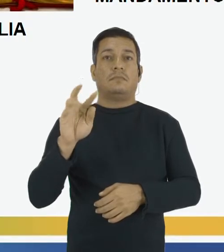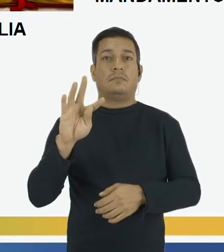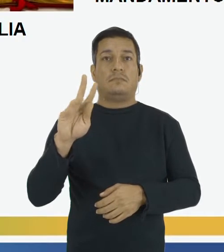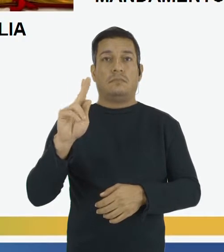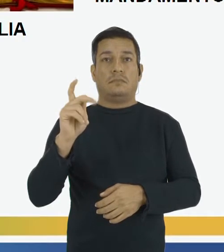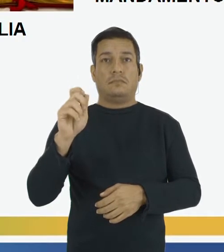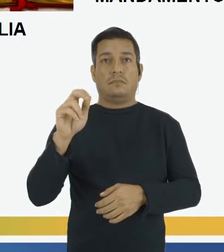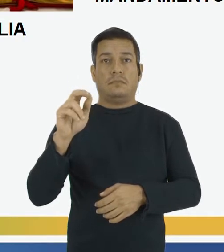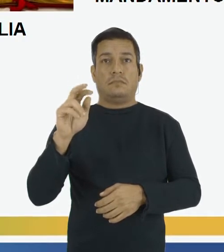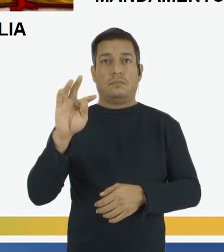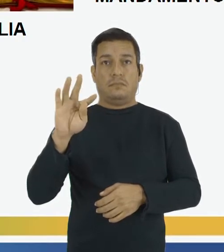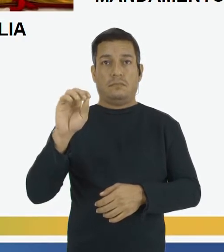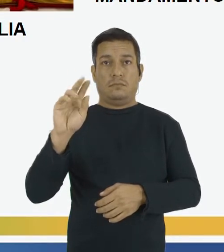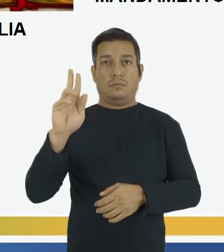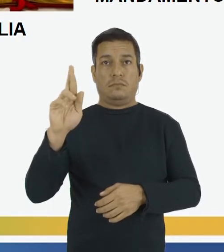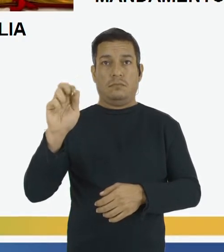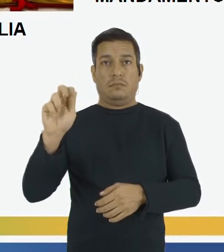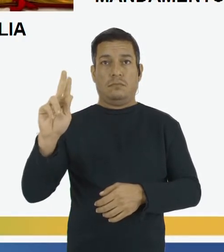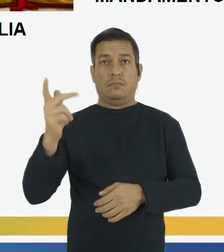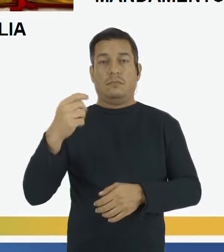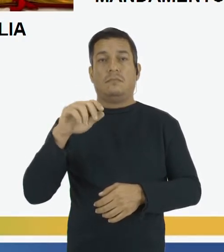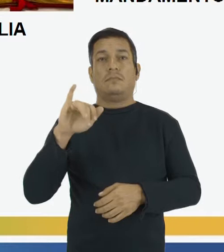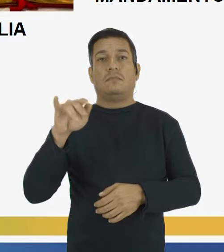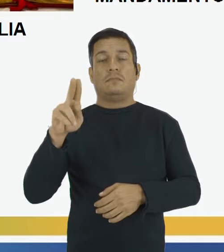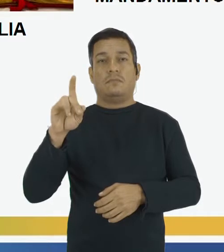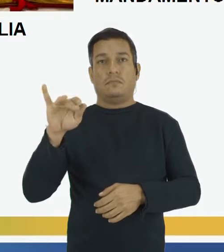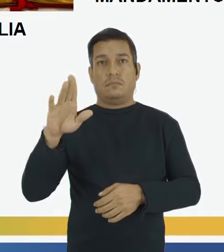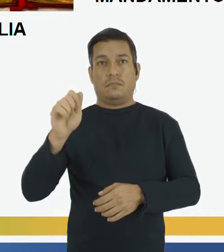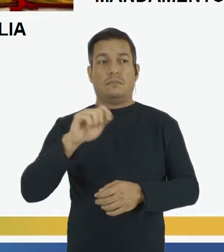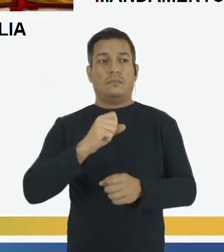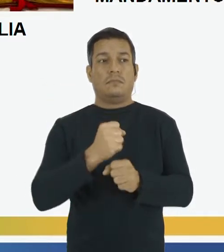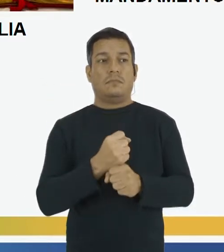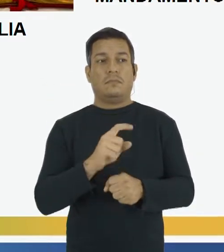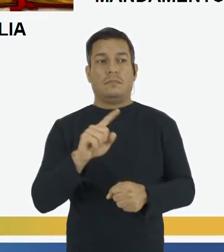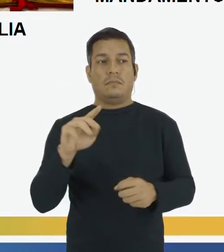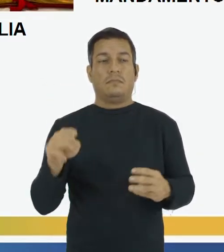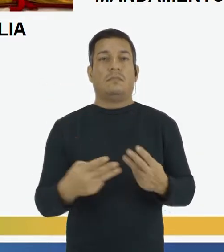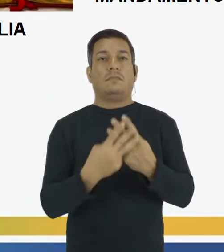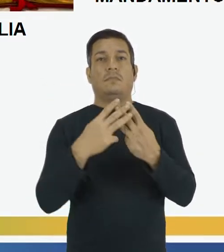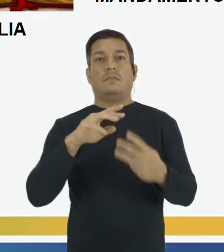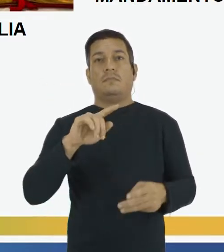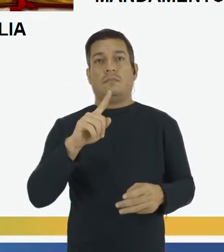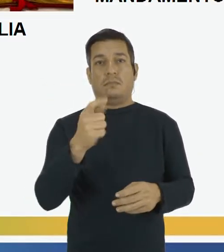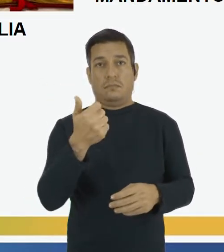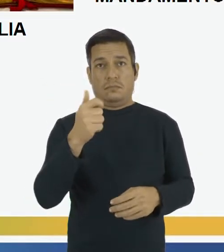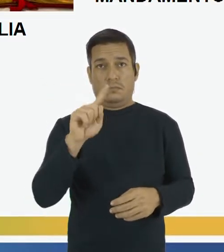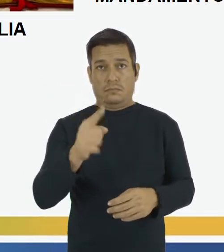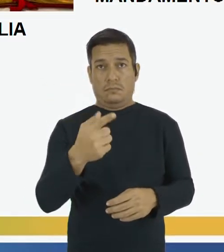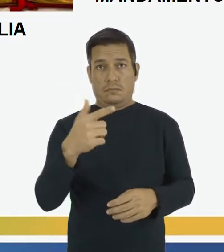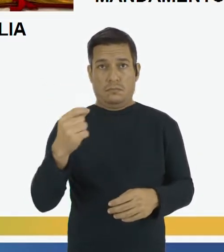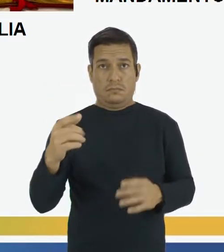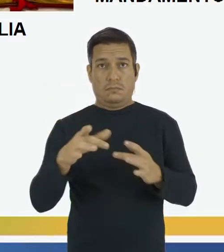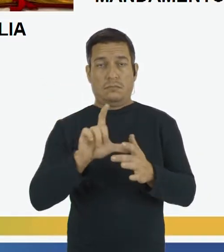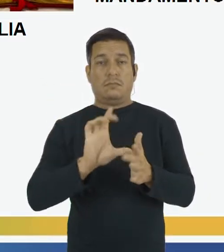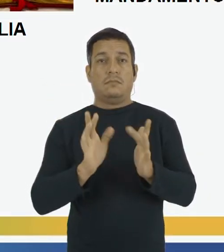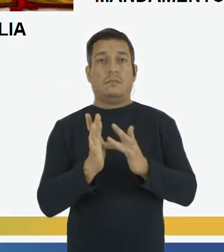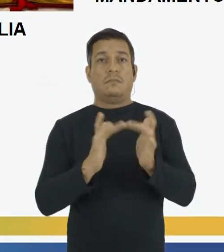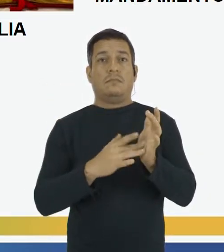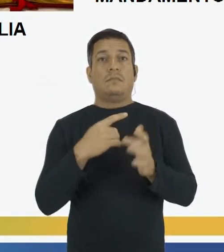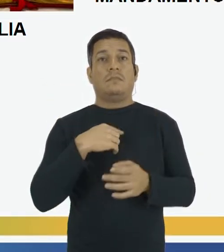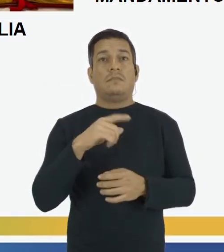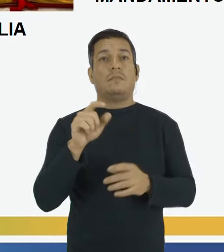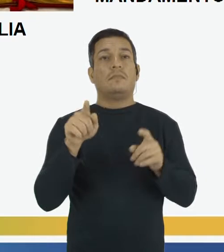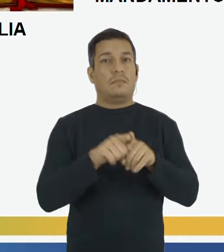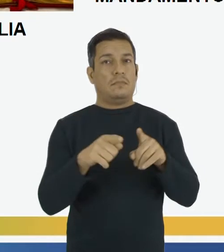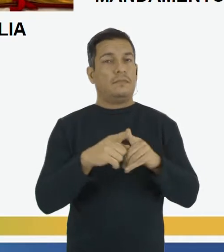Torá judaica, em 1200 anos antes de Cristo, também o princípio deles era esse, olho